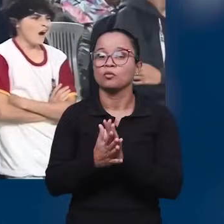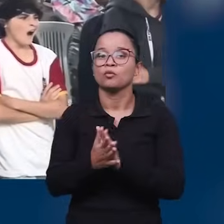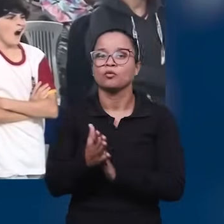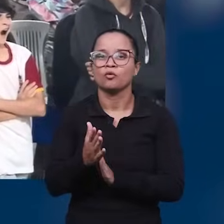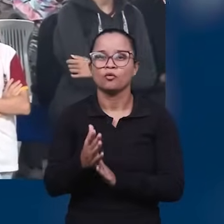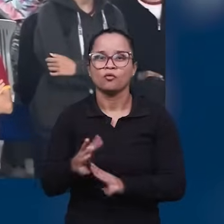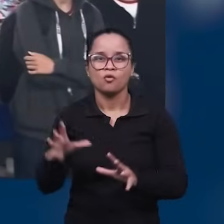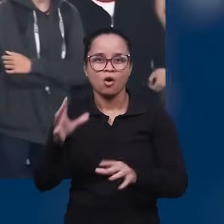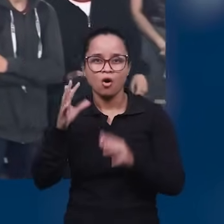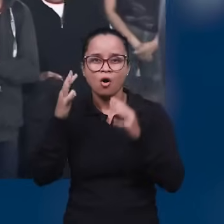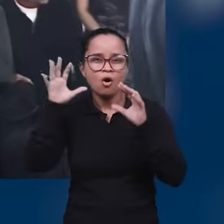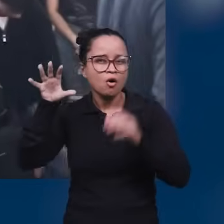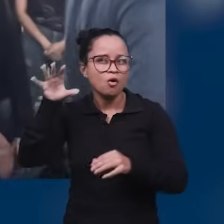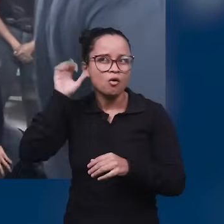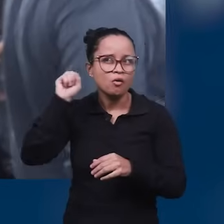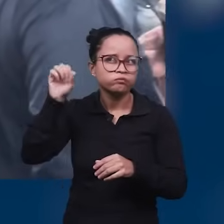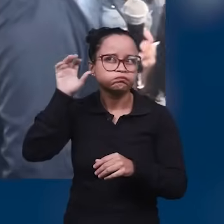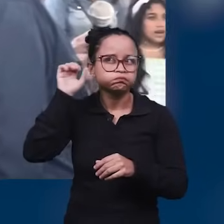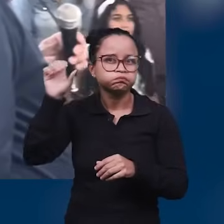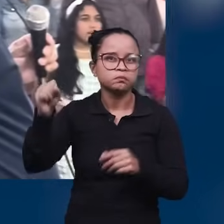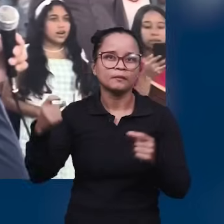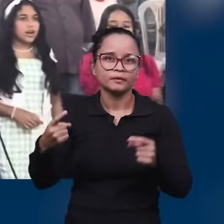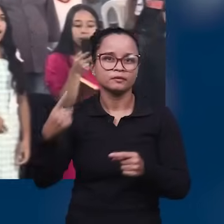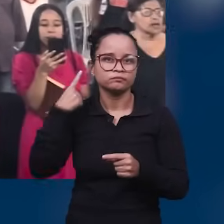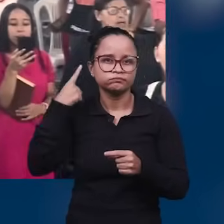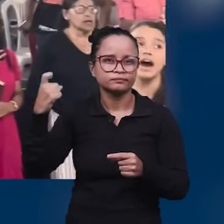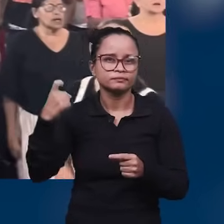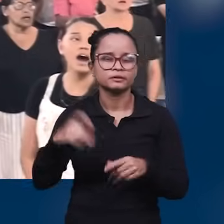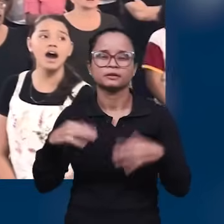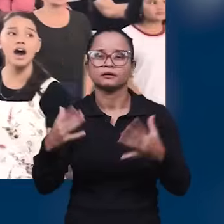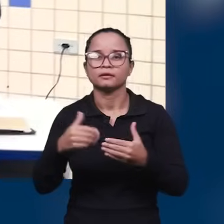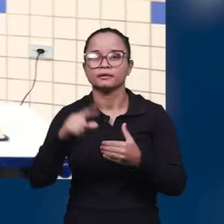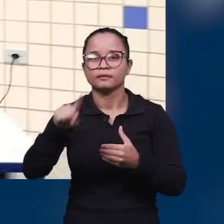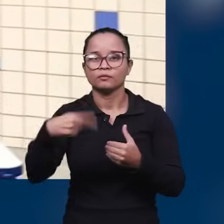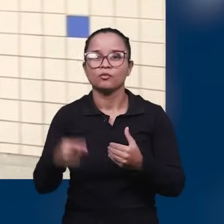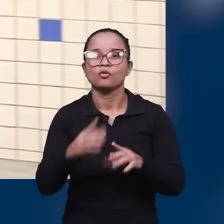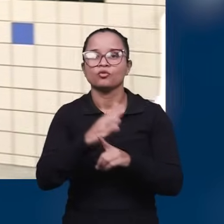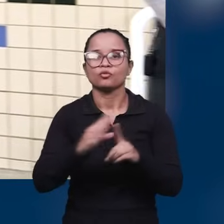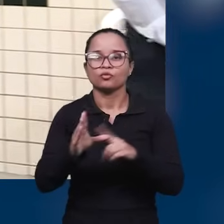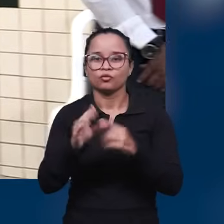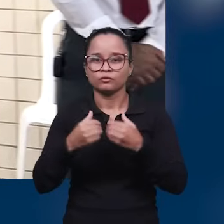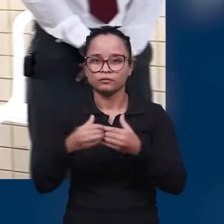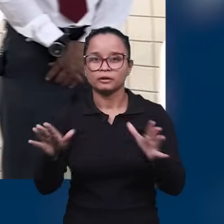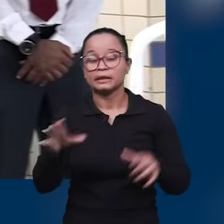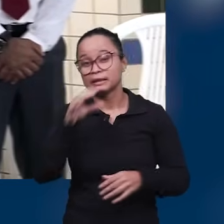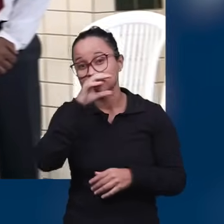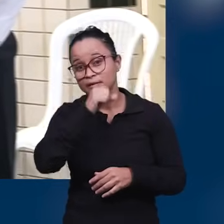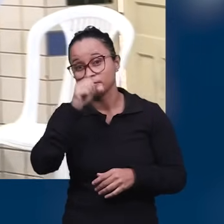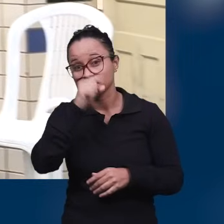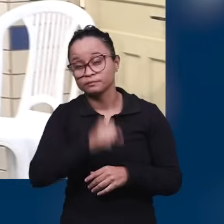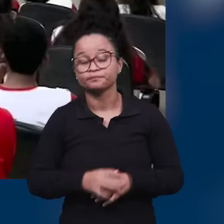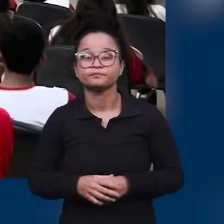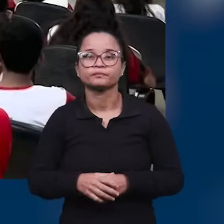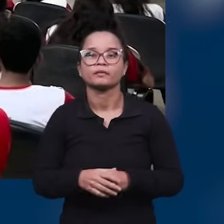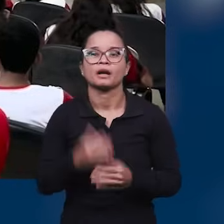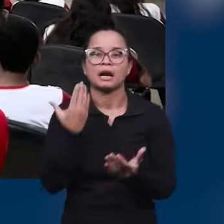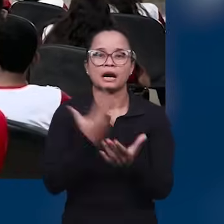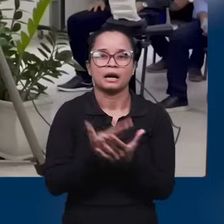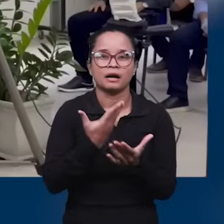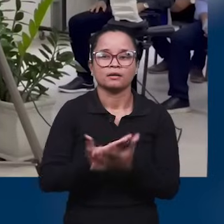da unidade de ensino foi de que a partir de agora as portas estarão sempre abertas para o anúncio do amor de